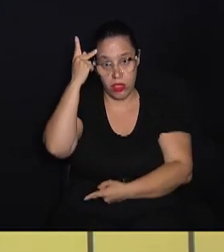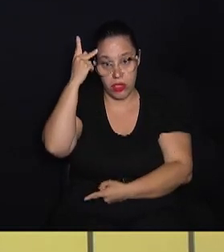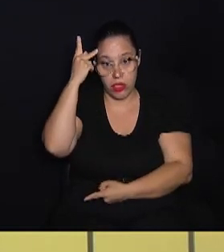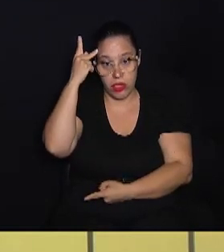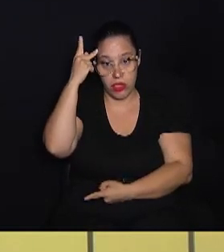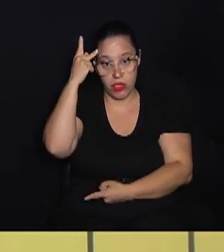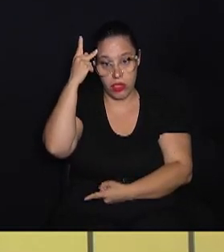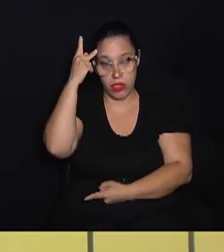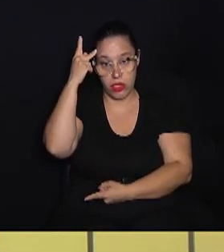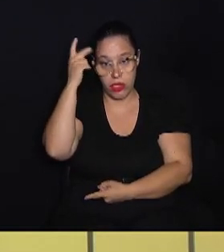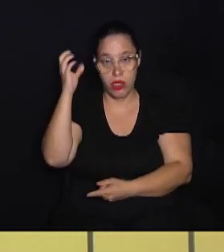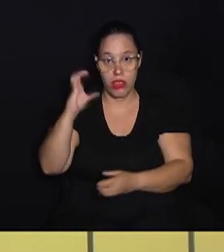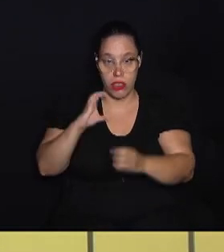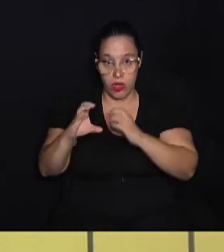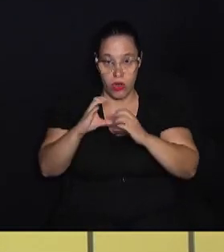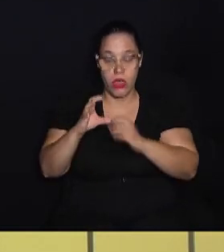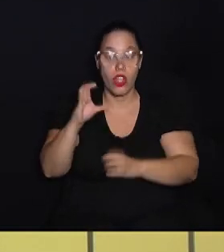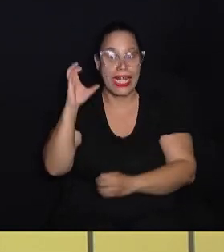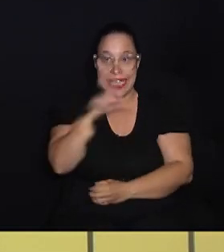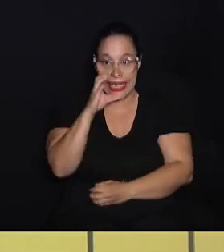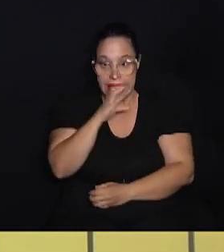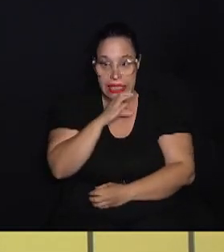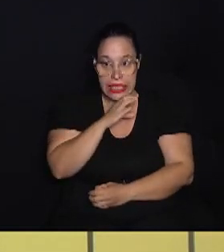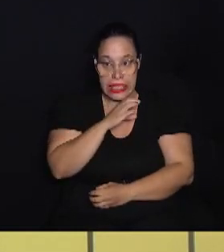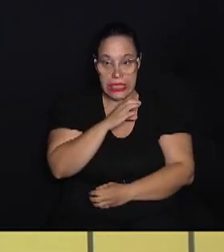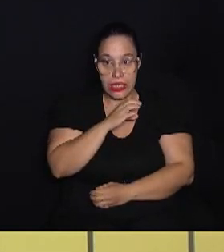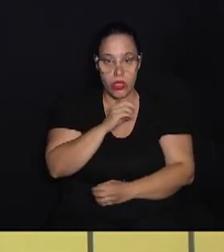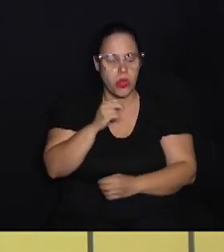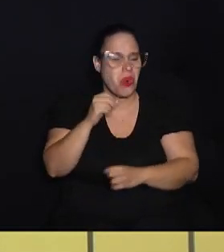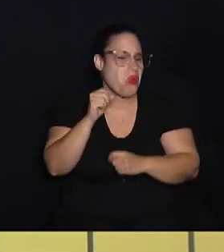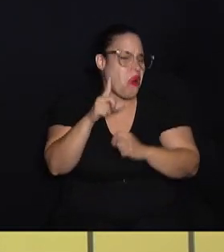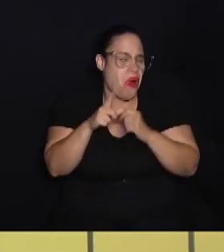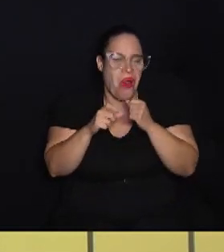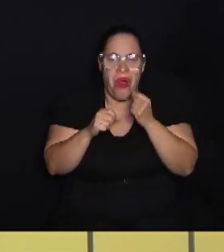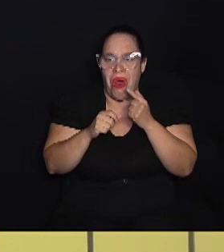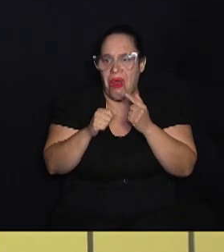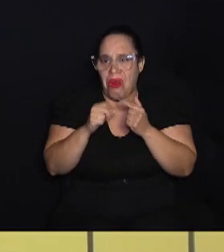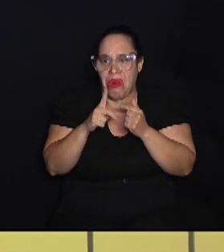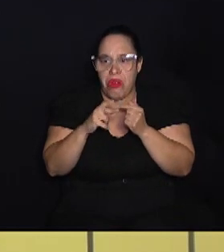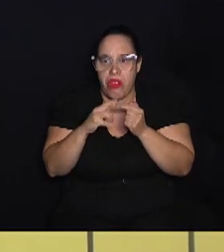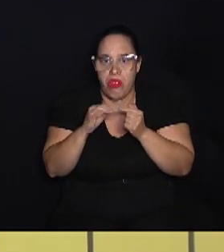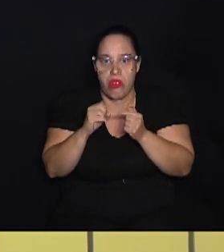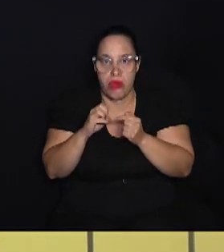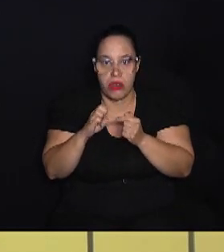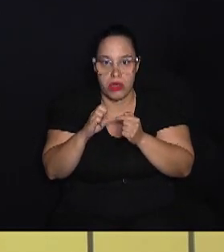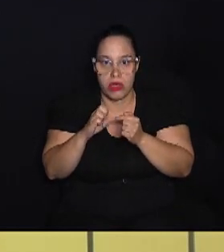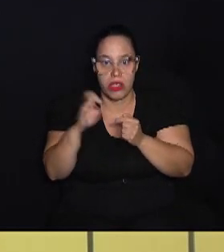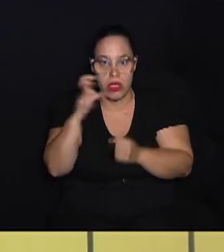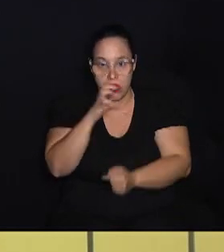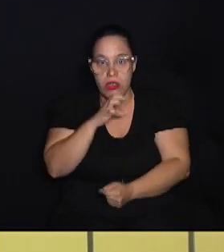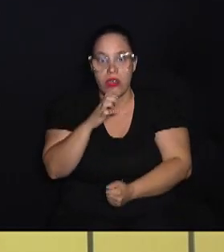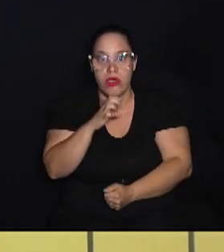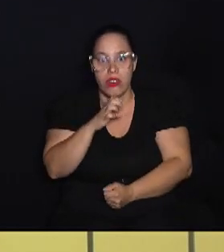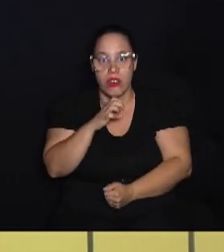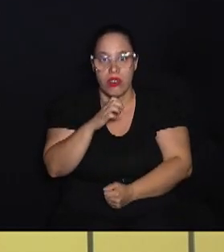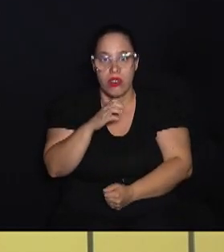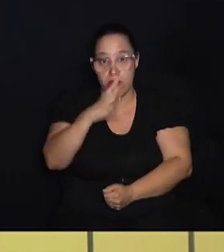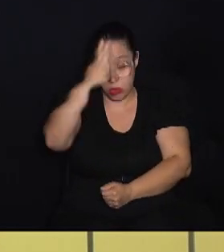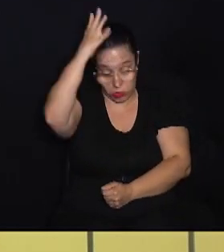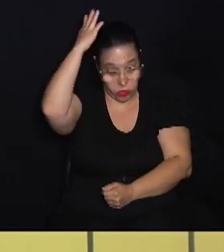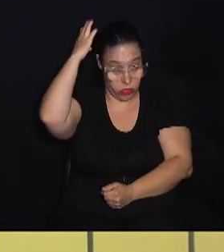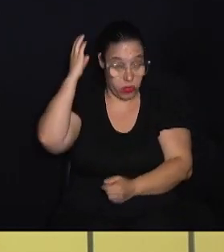ele é o coordenador das emergências. Então, qualquer ente que vá atuar numa emergência que o Corpo de Bombeiros